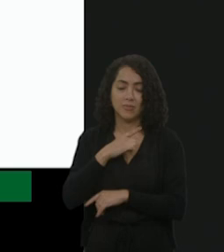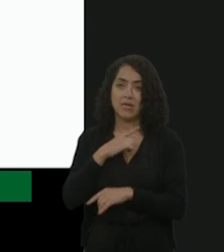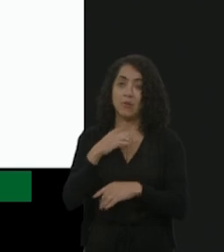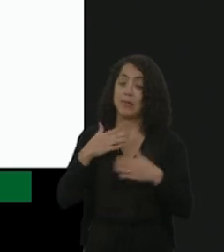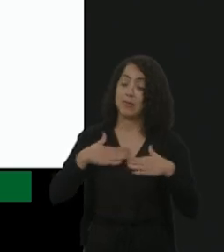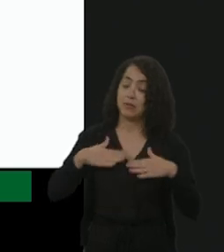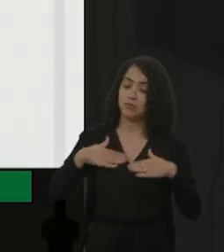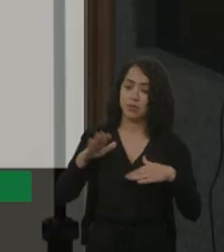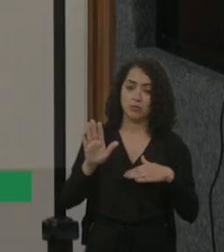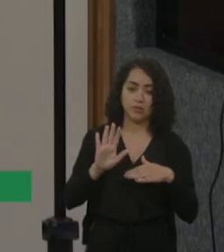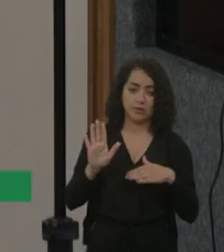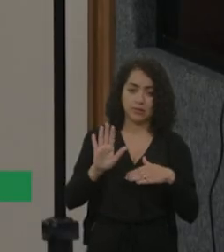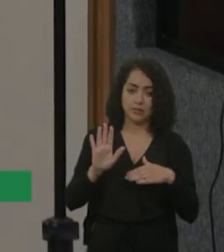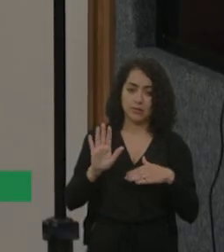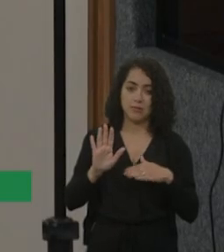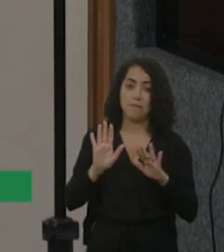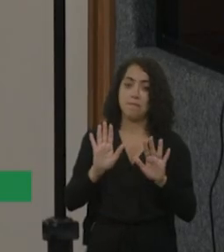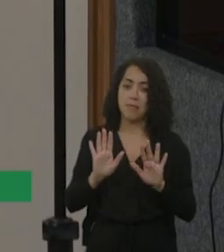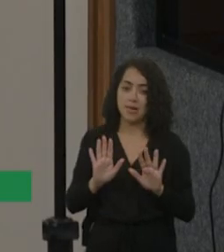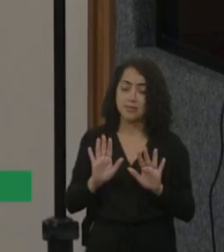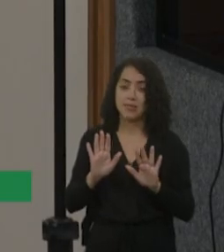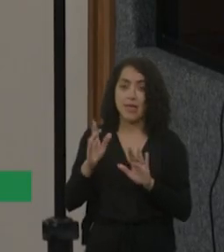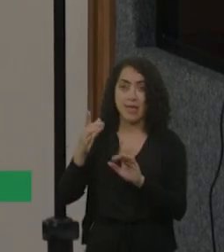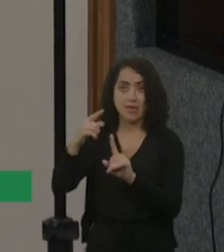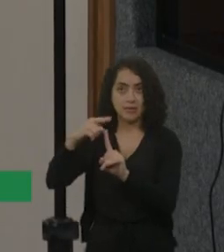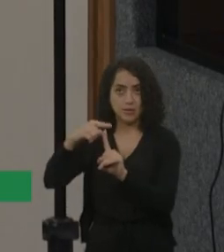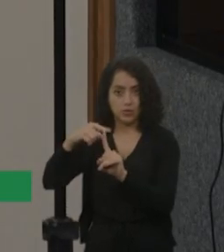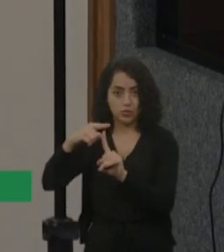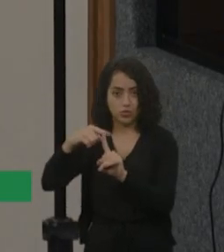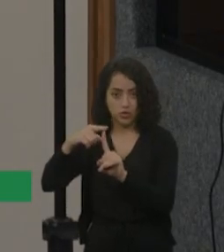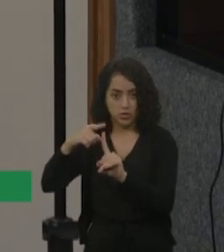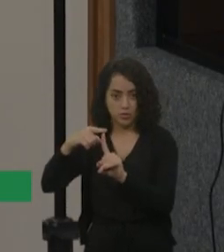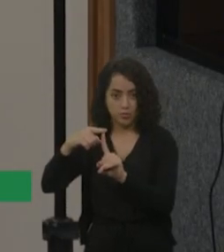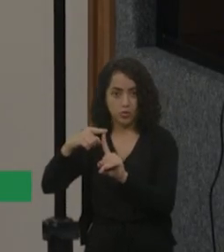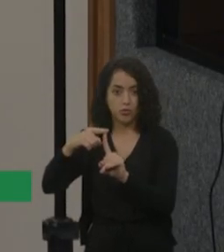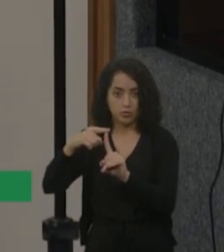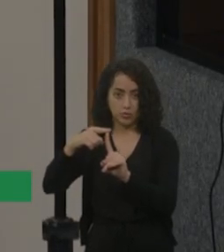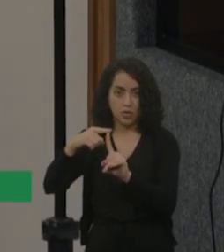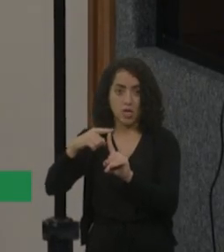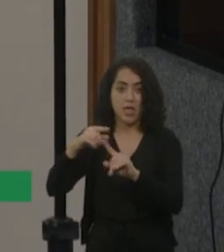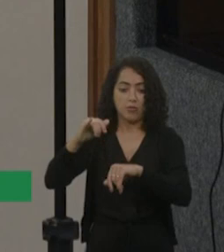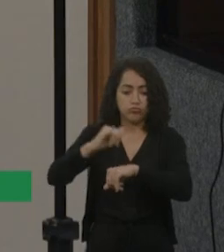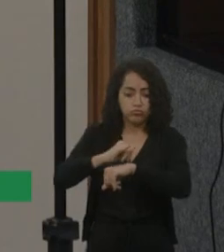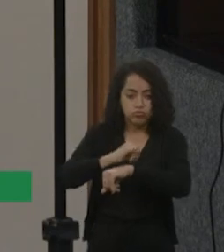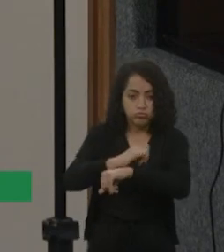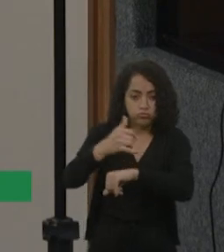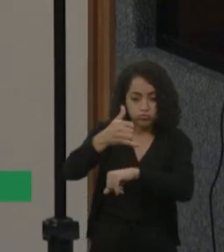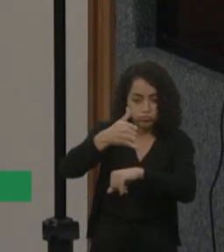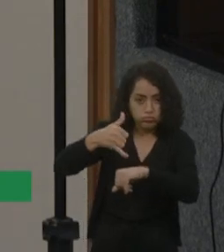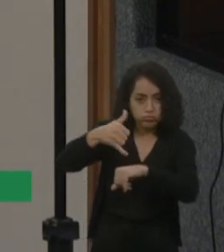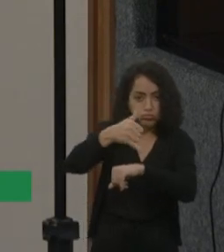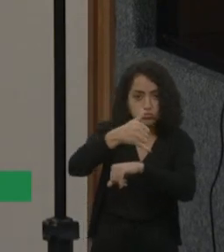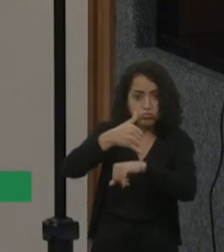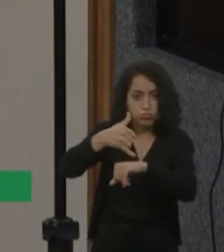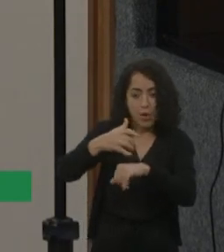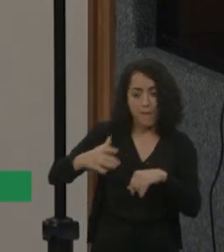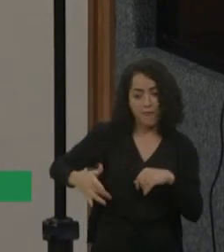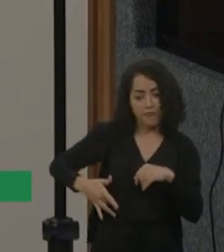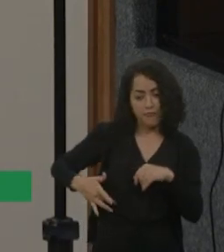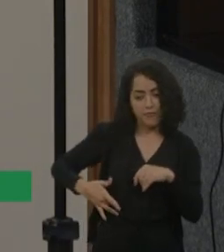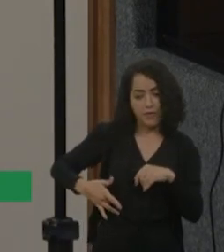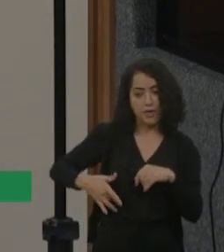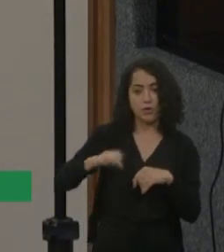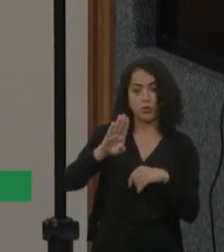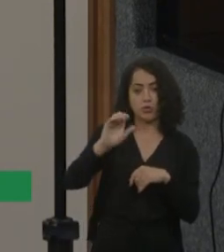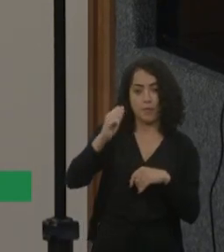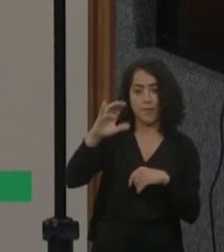assim. Então, essa é a forma basicamente visceral. Então, o tipo de colesterol vai se depositar muito em fígado, baço e